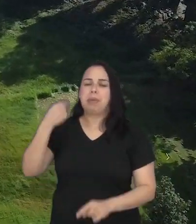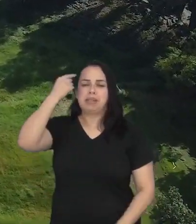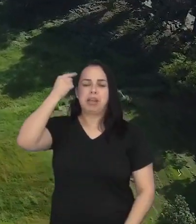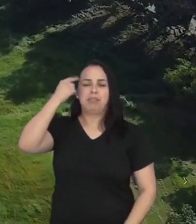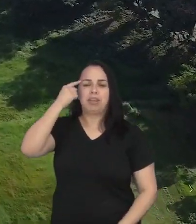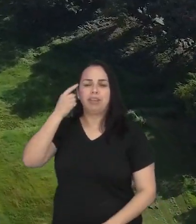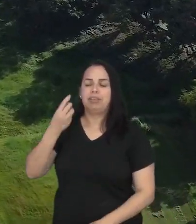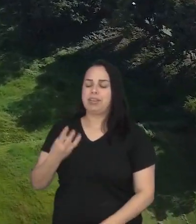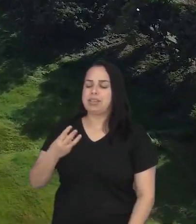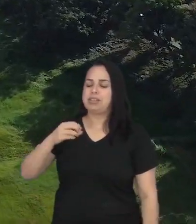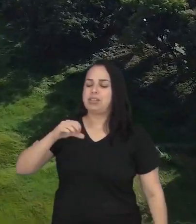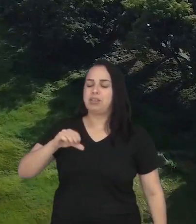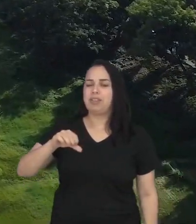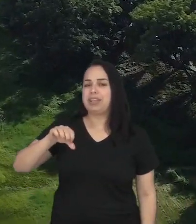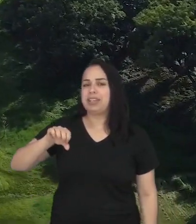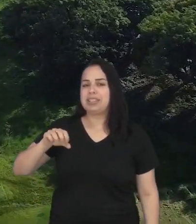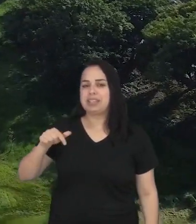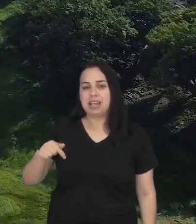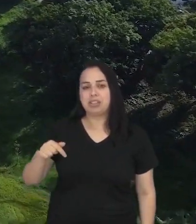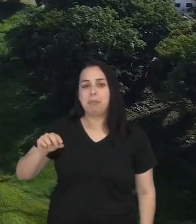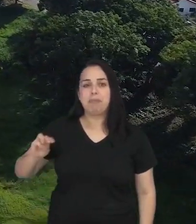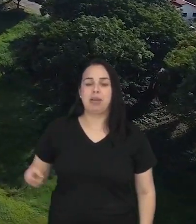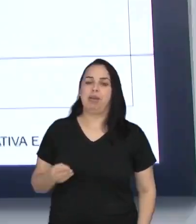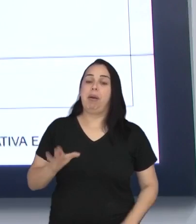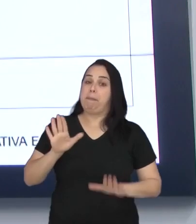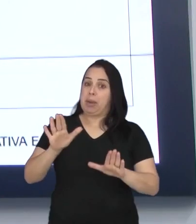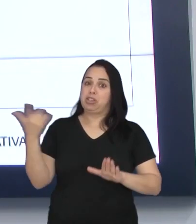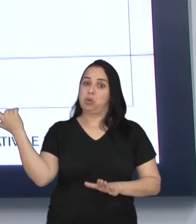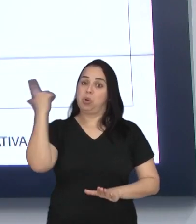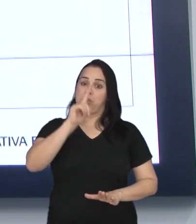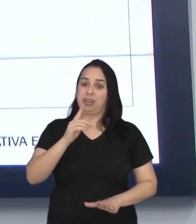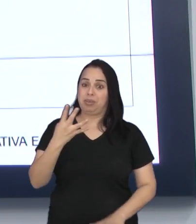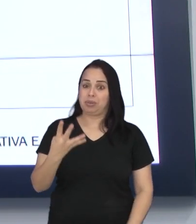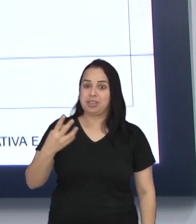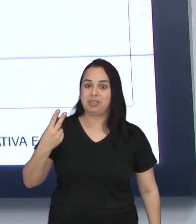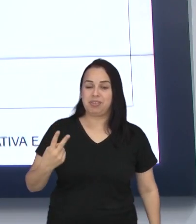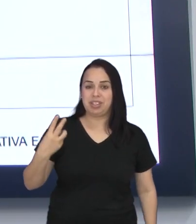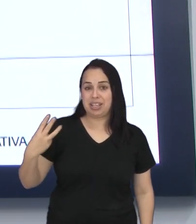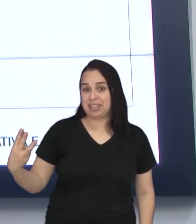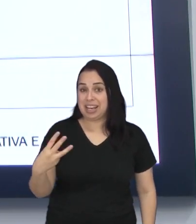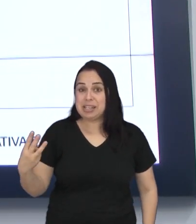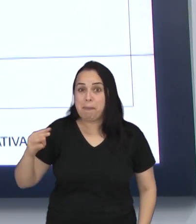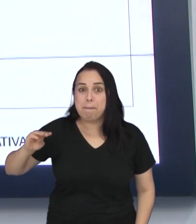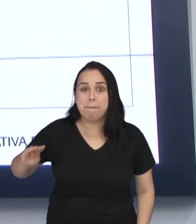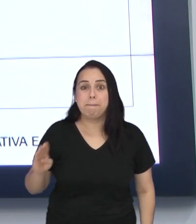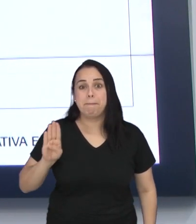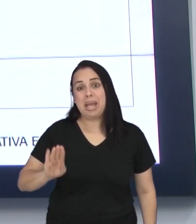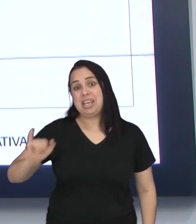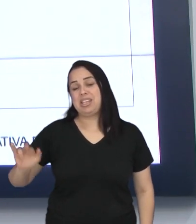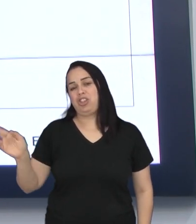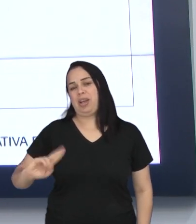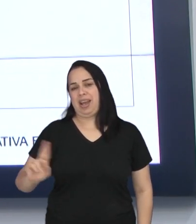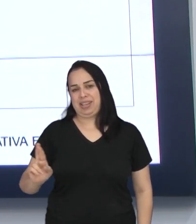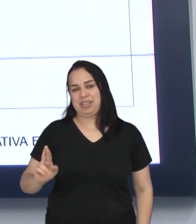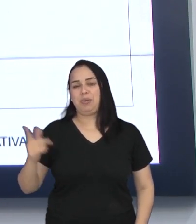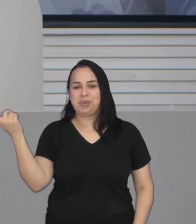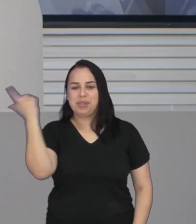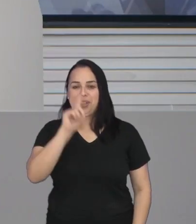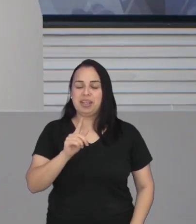das metas fiscais do terceiro quadrimestre do ano passado. O encontro serve como ferramenta de fiscalização para que a